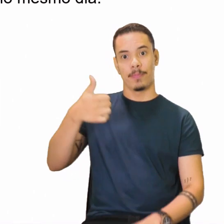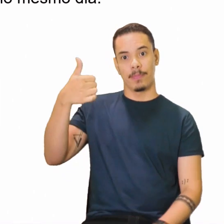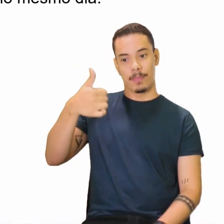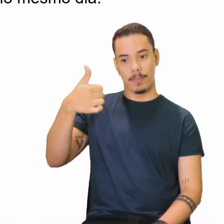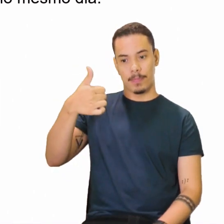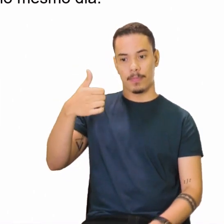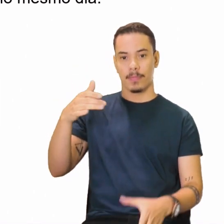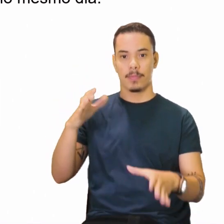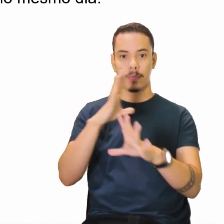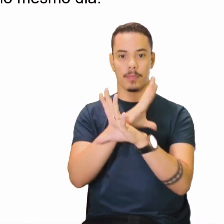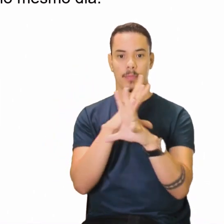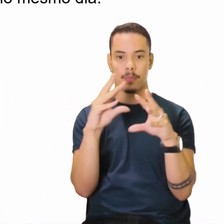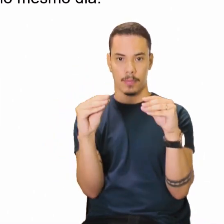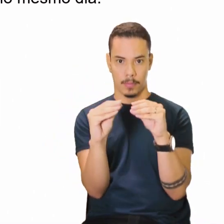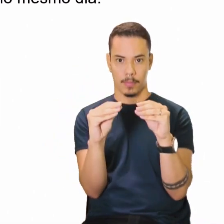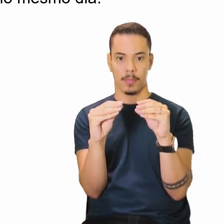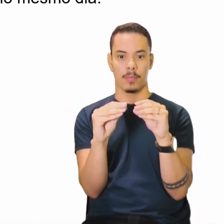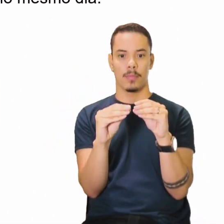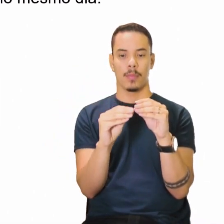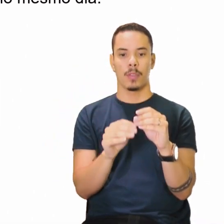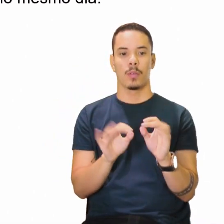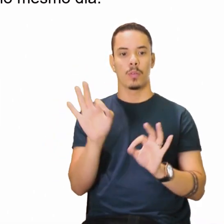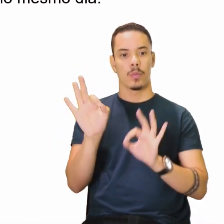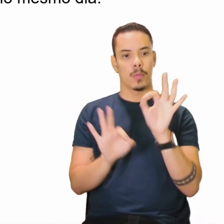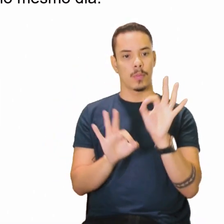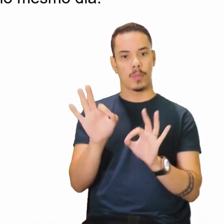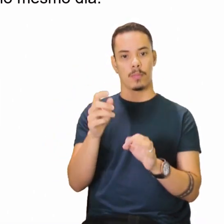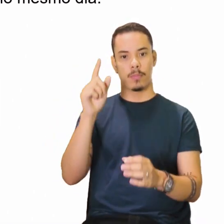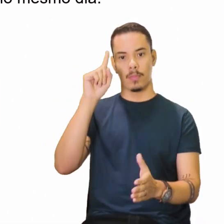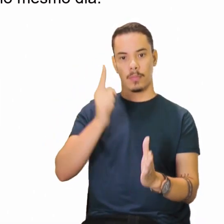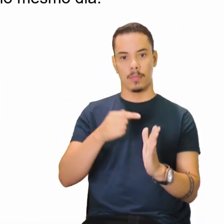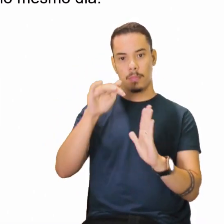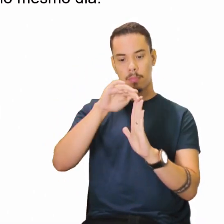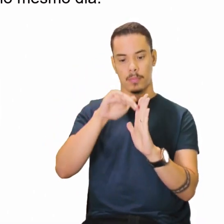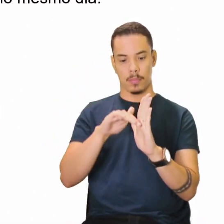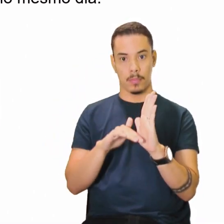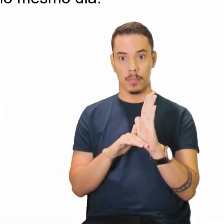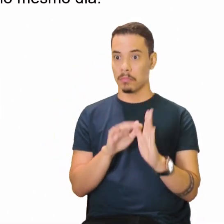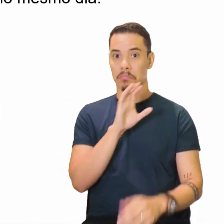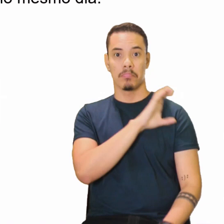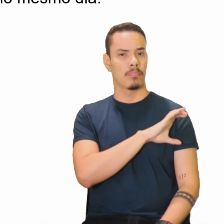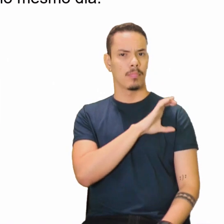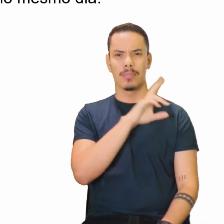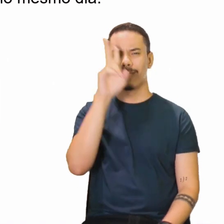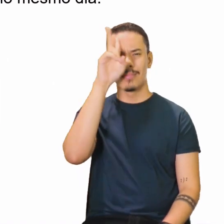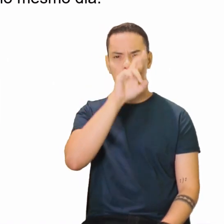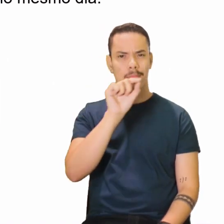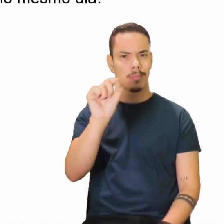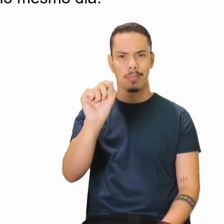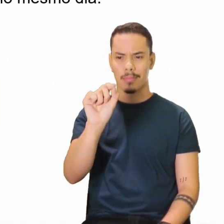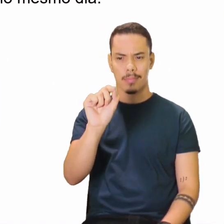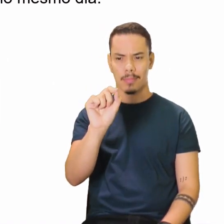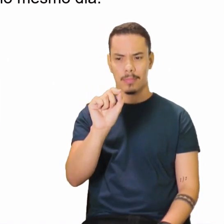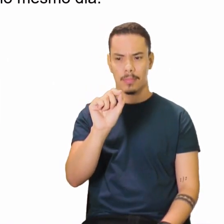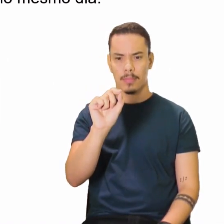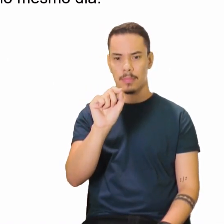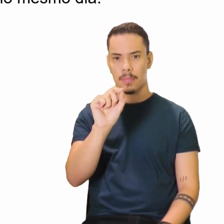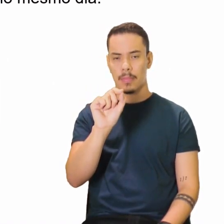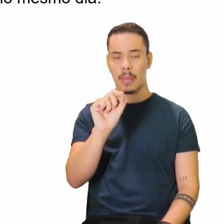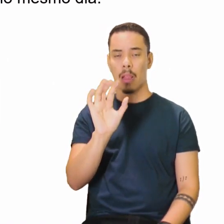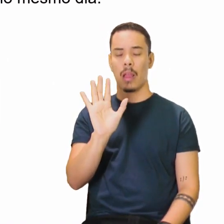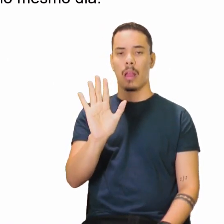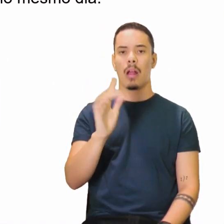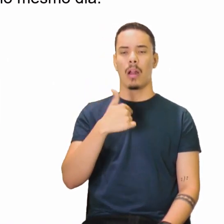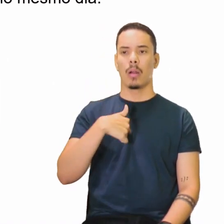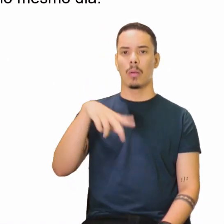classificação, conjunção coordenativa. Coordenativa. O que isso lembra em você?